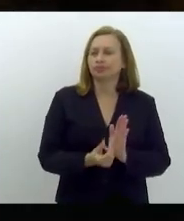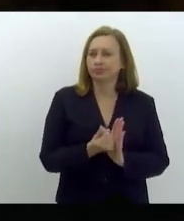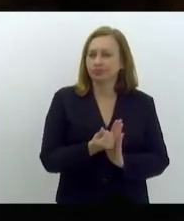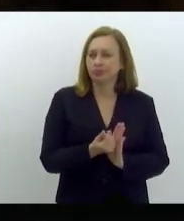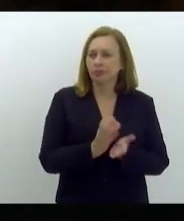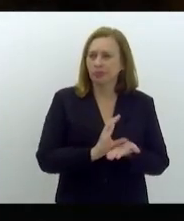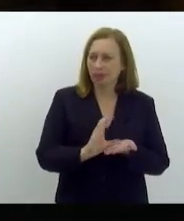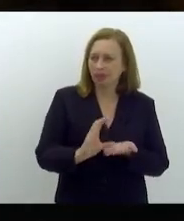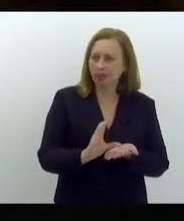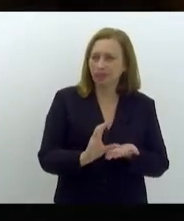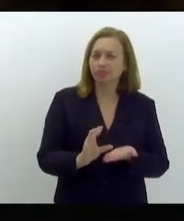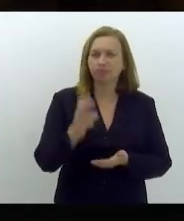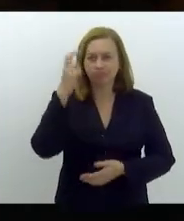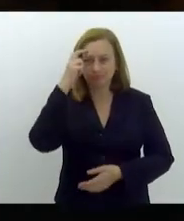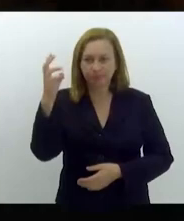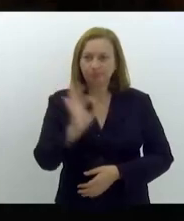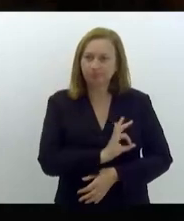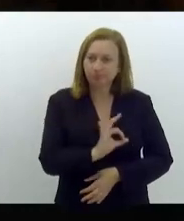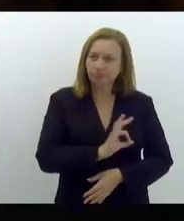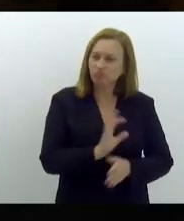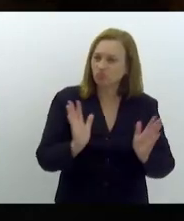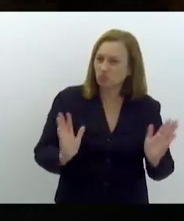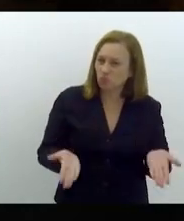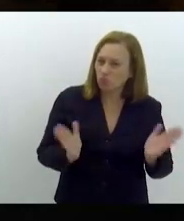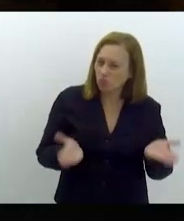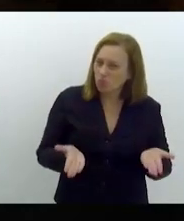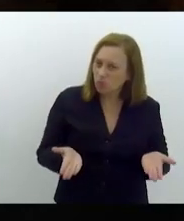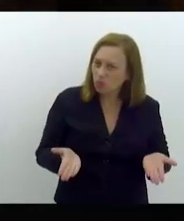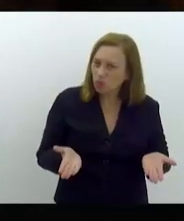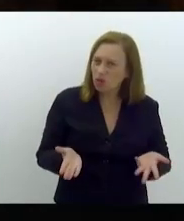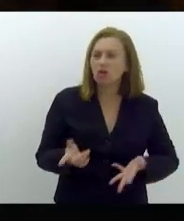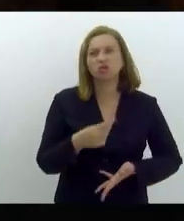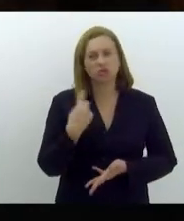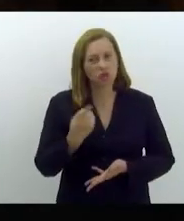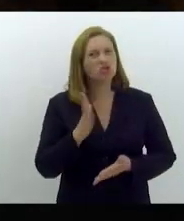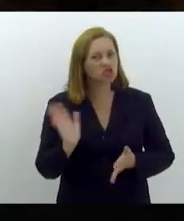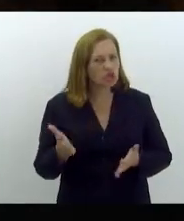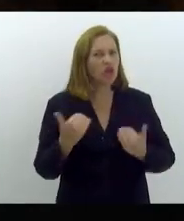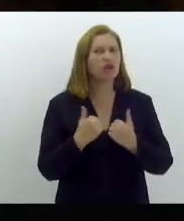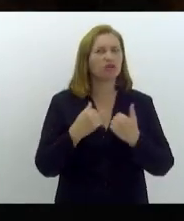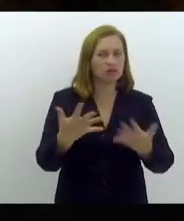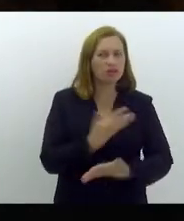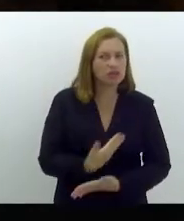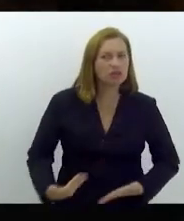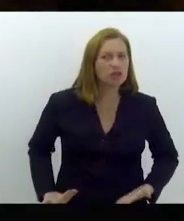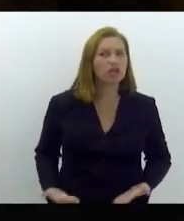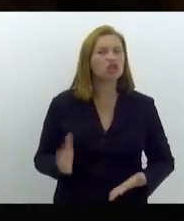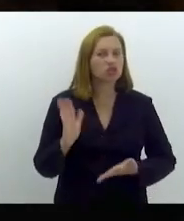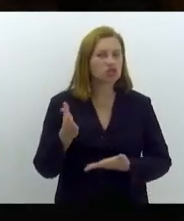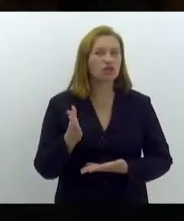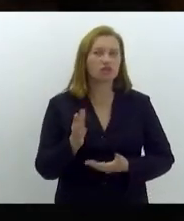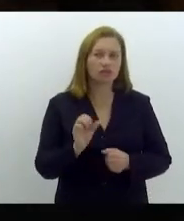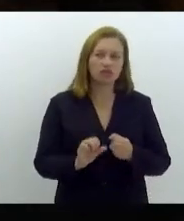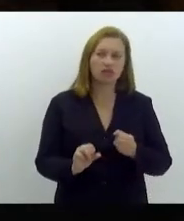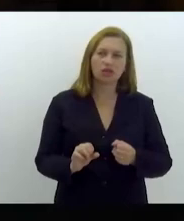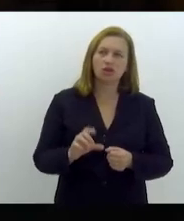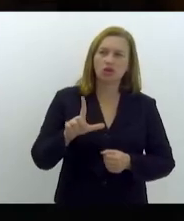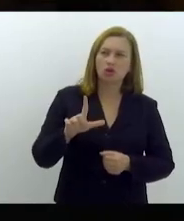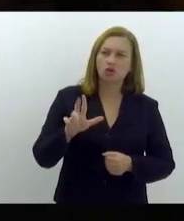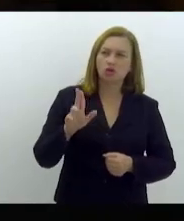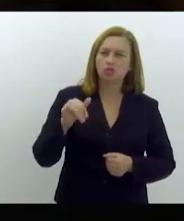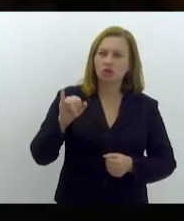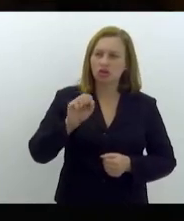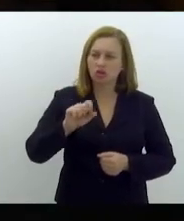Polícia Civil Então hoje o luminol e nós já fizemos audiência pública nessa casa sobre isso luminou que